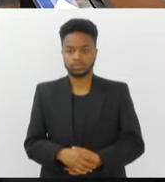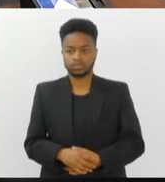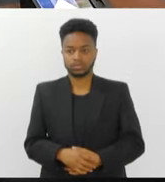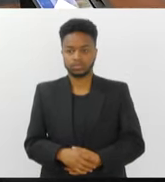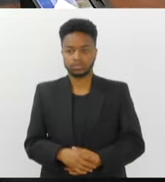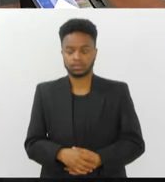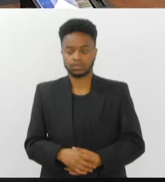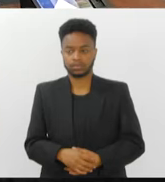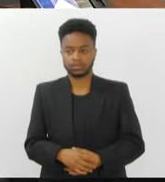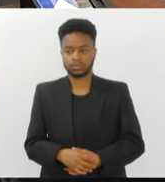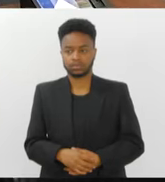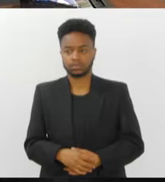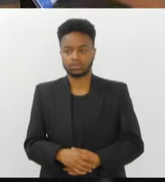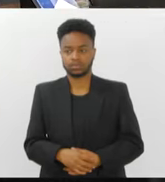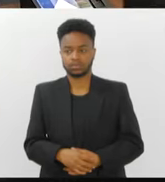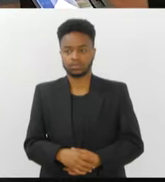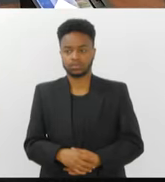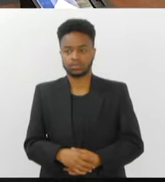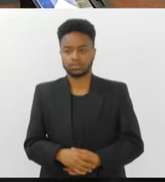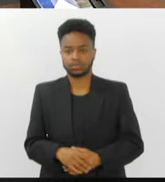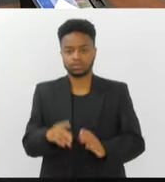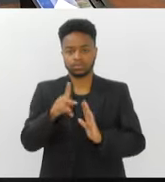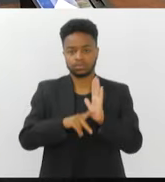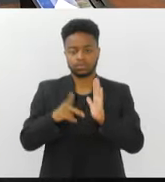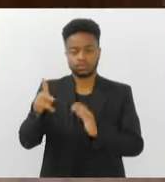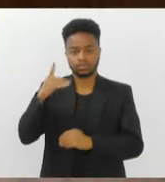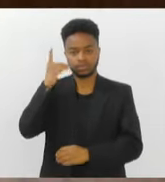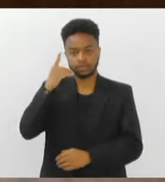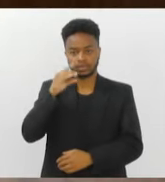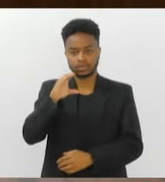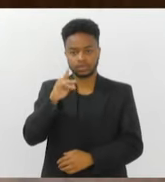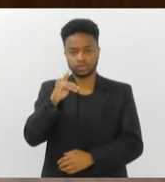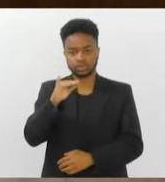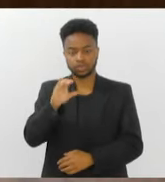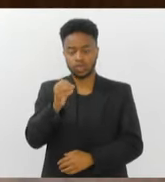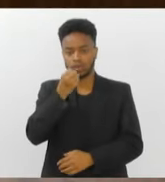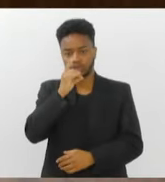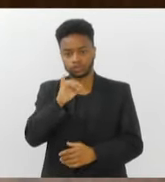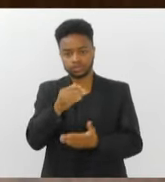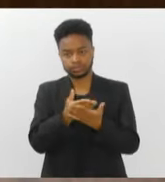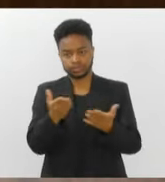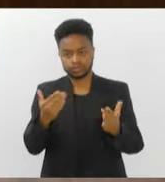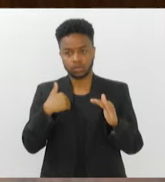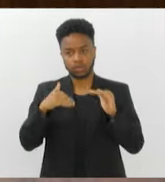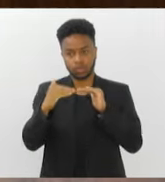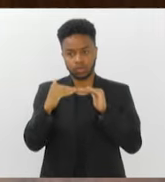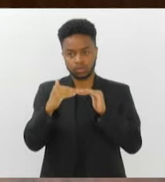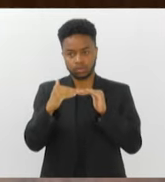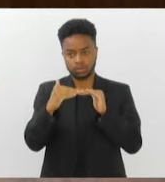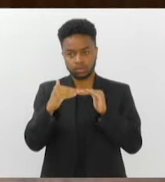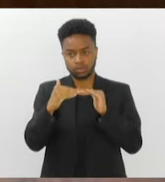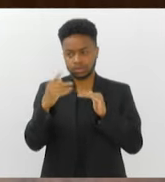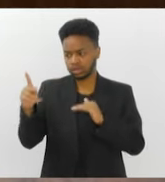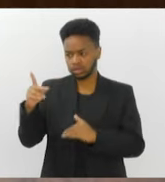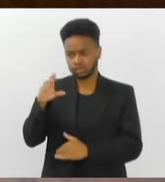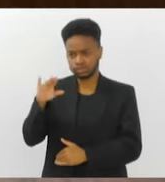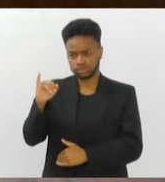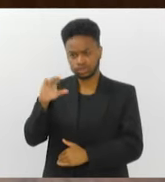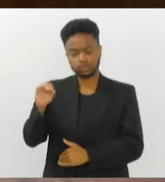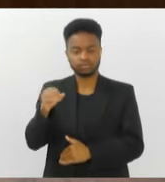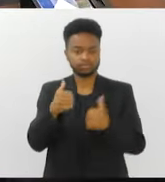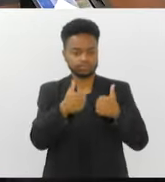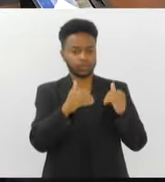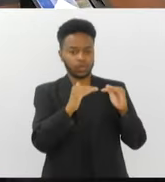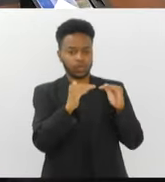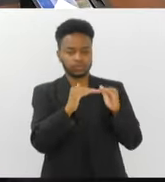Por favor. Projeto do deputado Chico Machado. Bom dia a todos e todas. Favorável, presidente. É do Chico? É do Chico. Favorável, presidente.